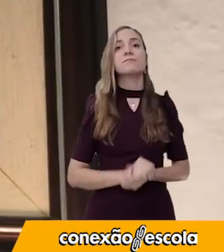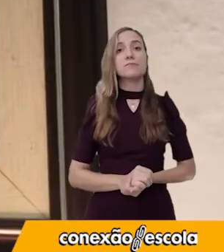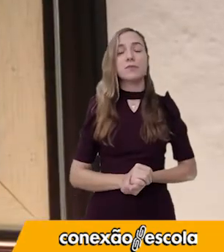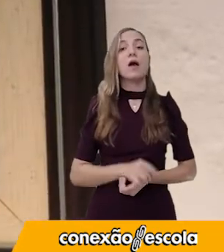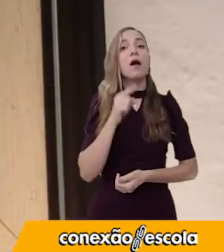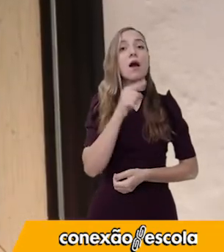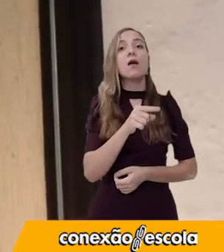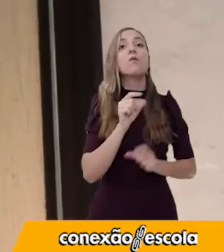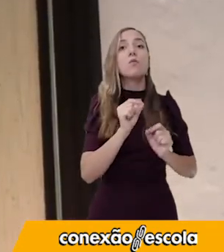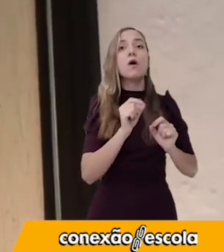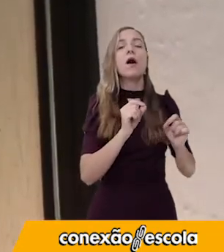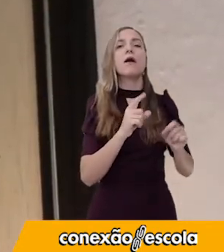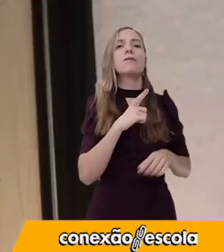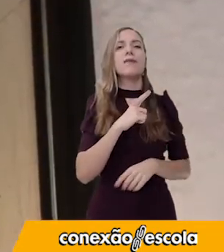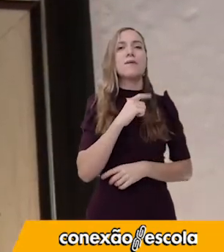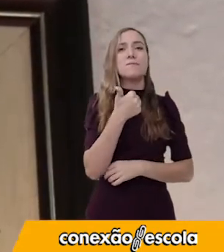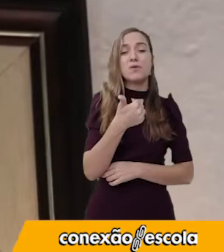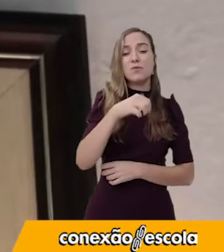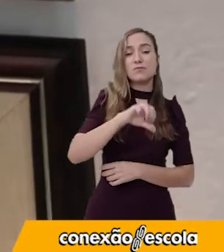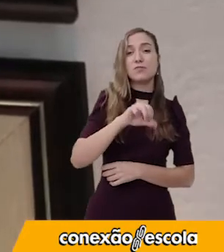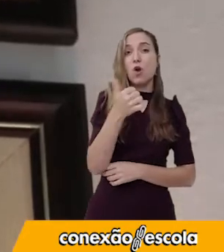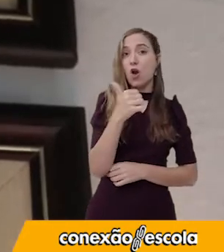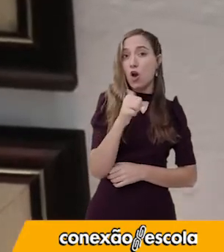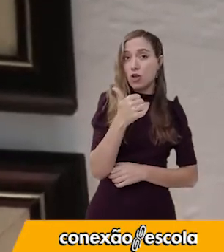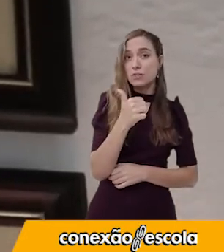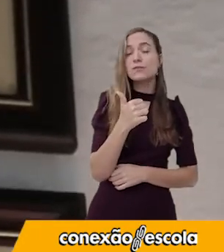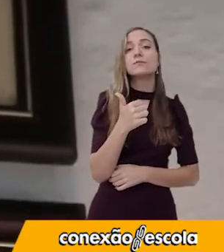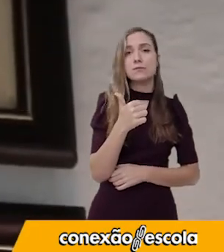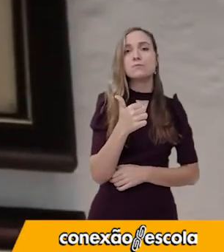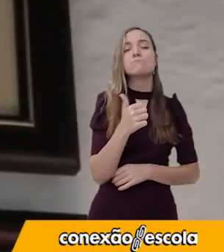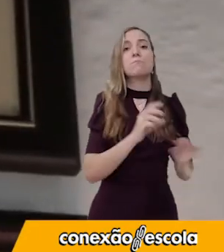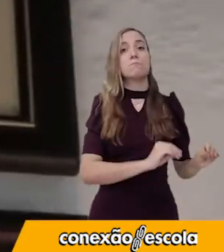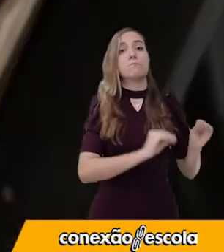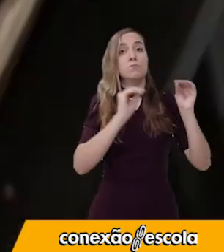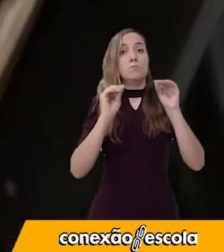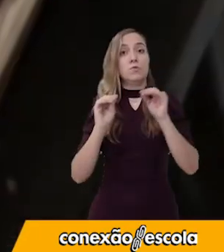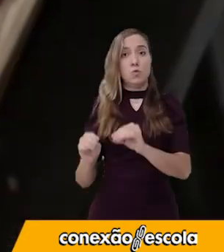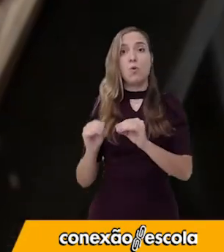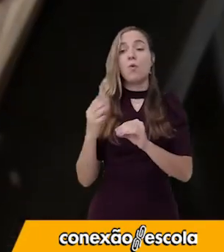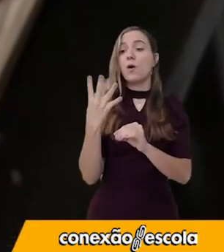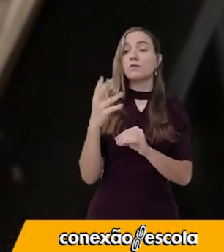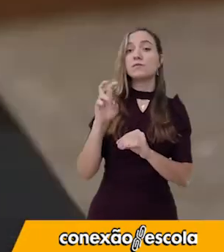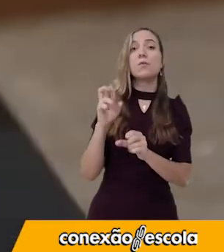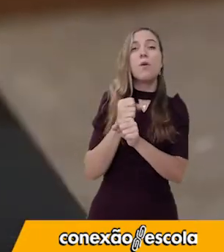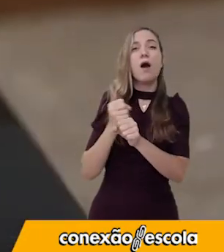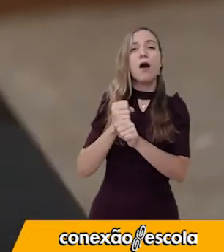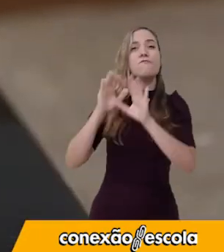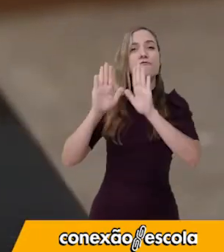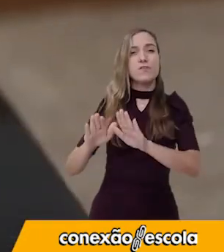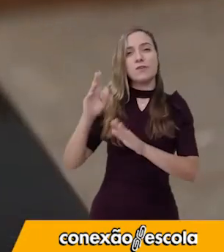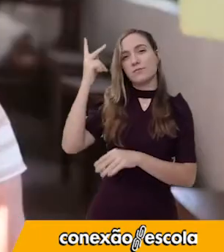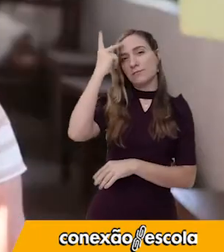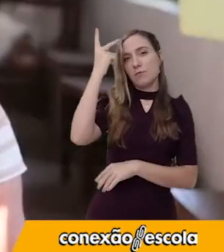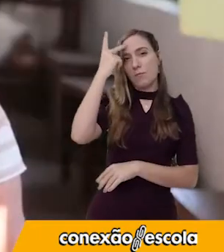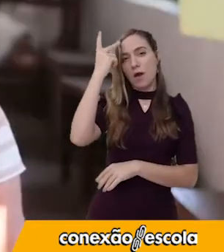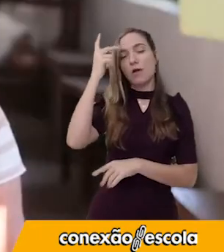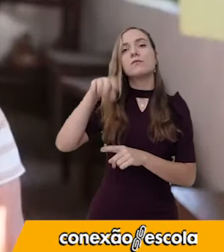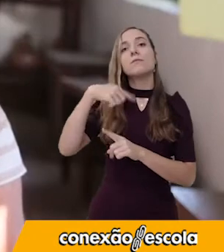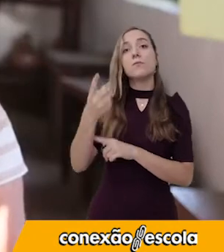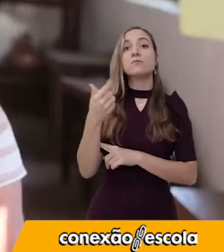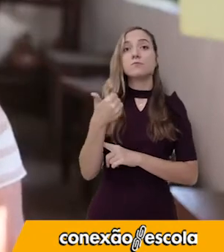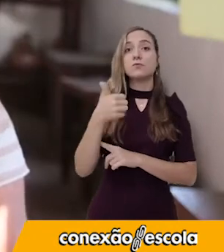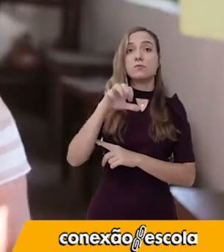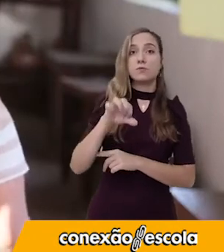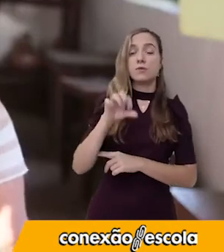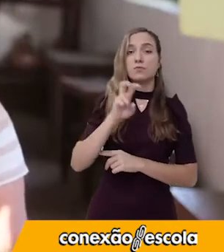saiu daqui em 1911, morou 45 anos no estado de São Paulo. Em 1956